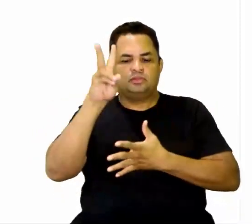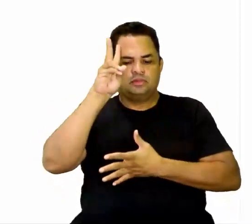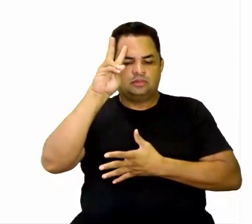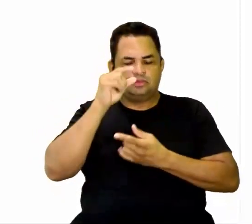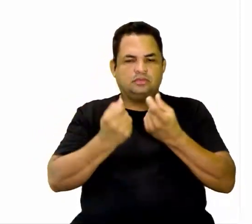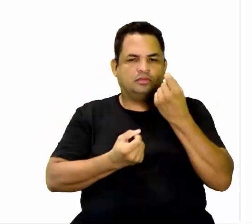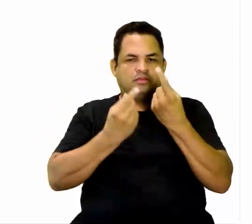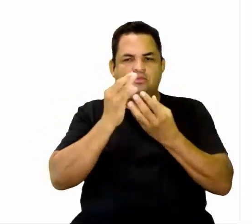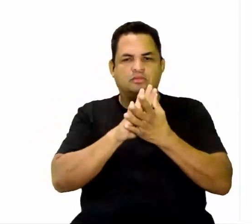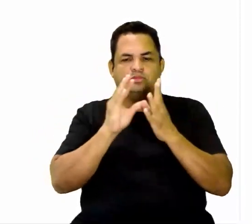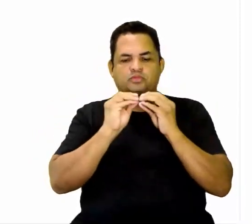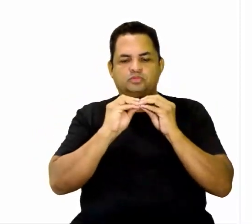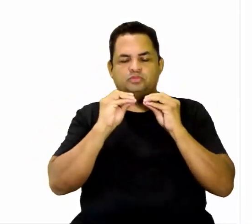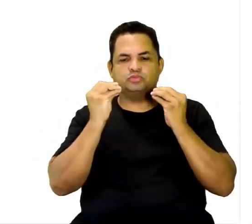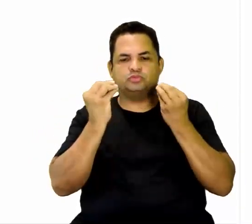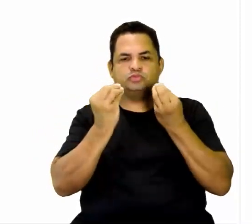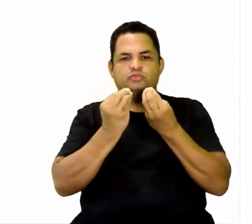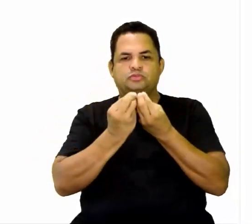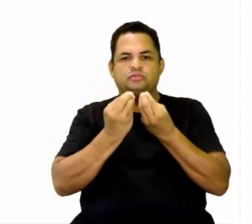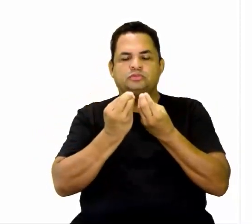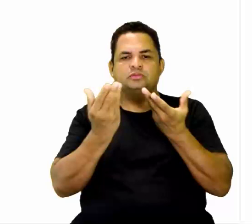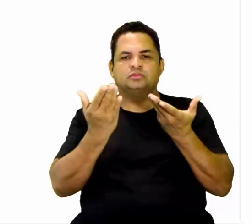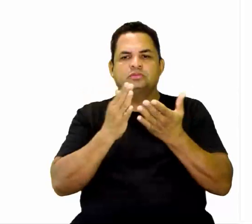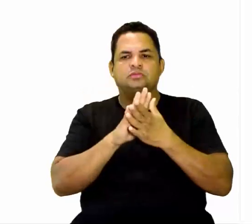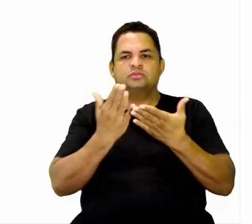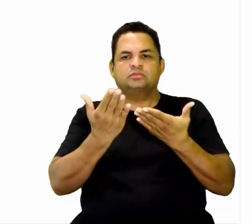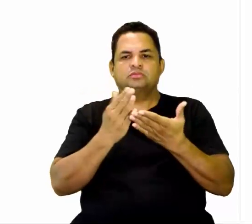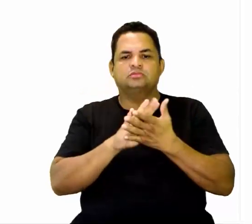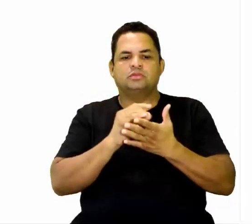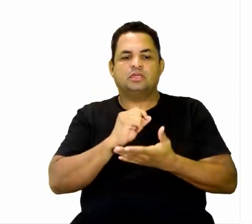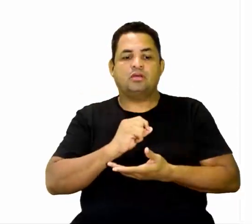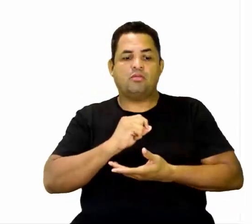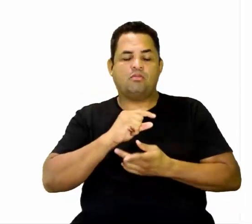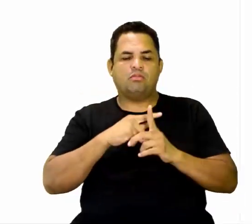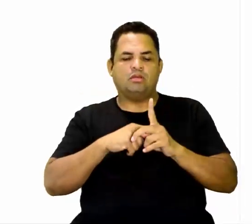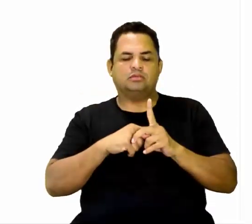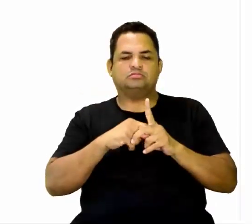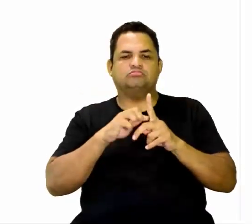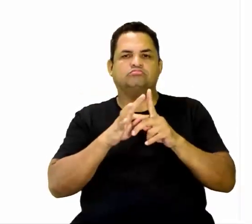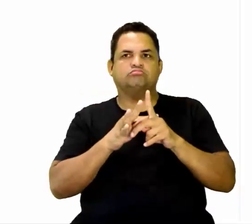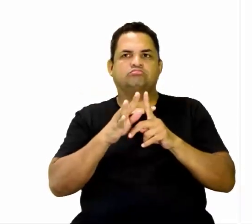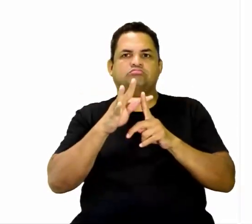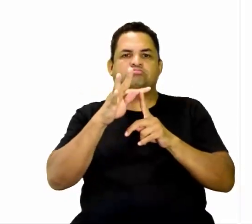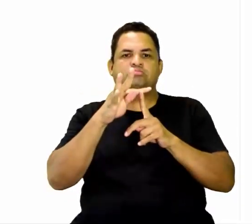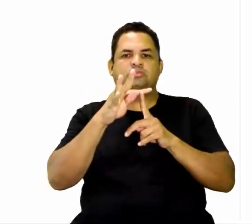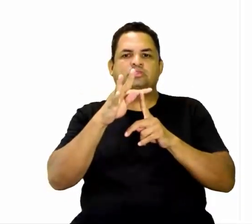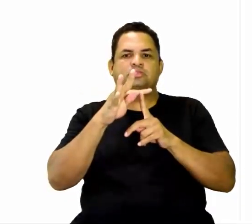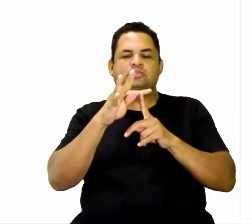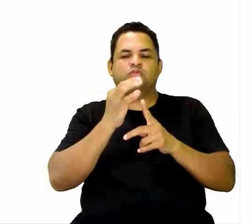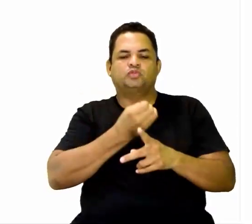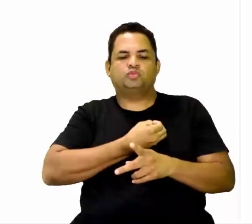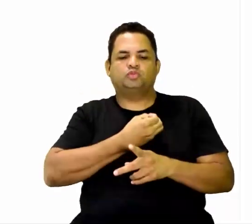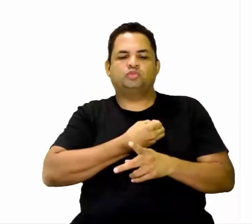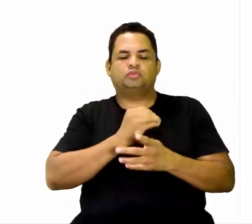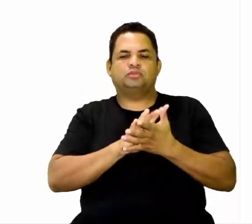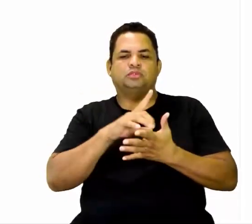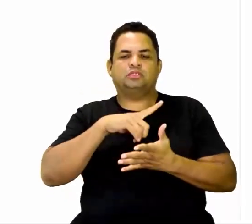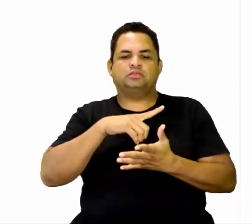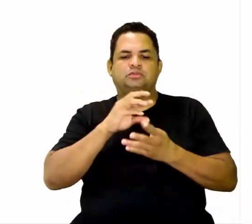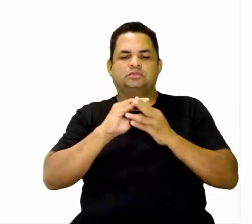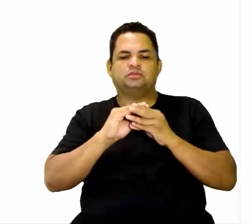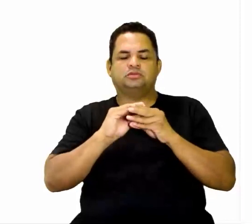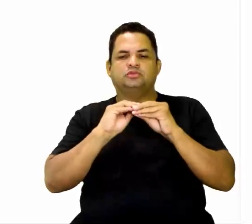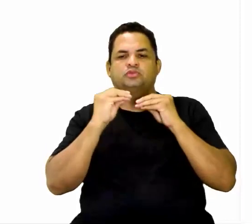substâncias, a coeficiente aumenta com a temperatura, com o aumento da temperatura, e tem substâncias que